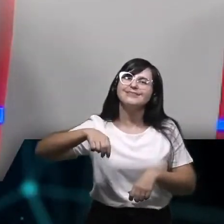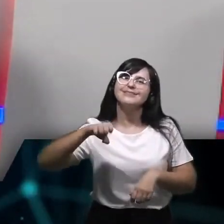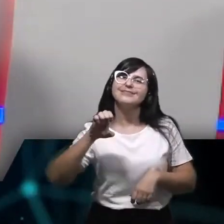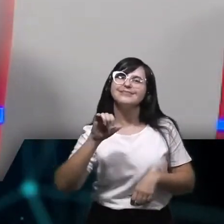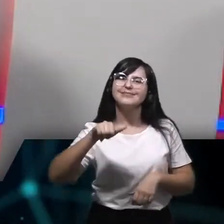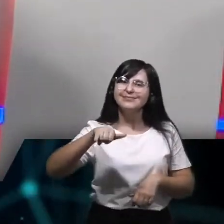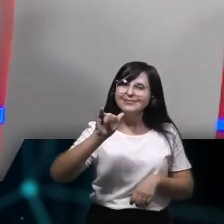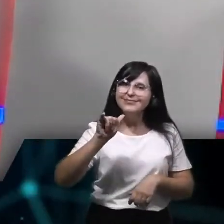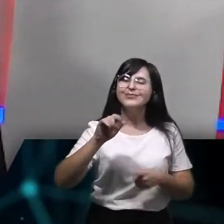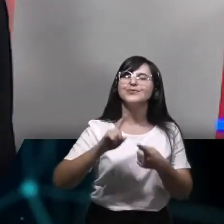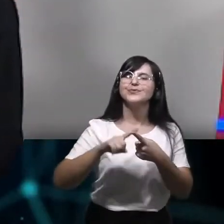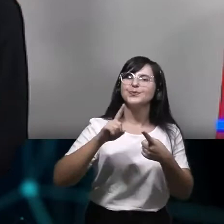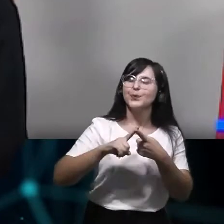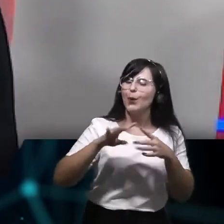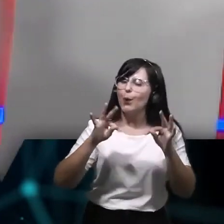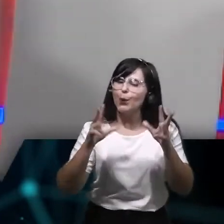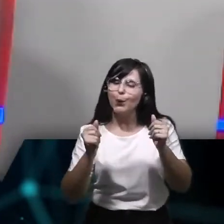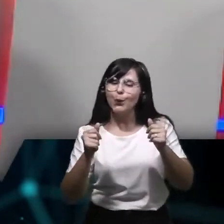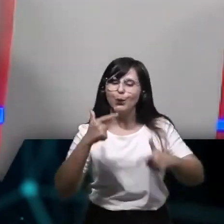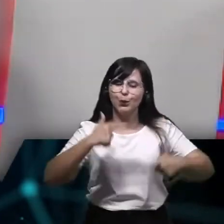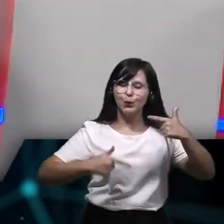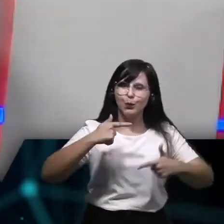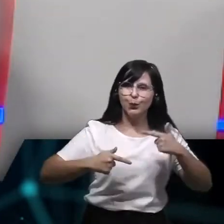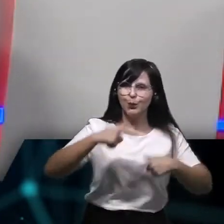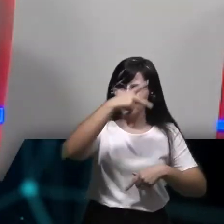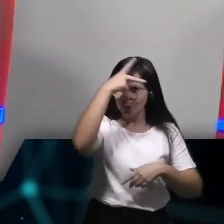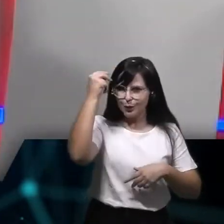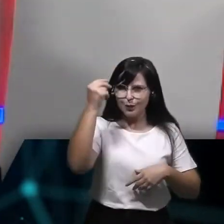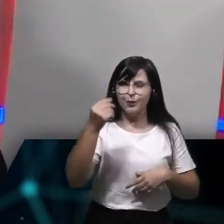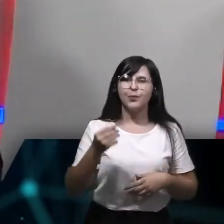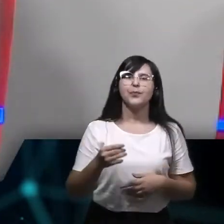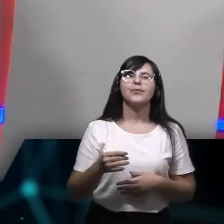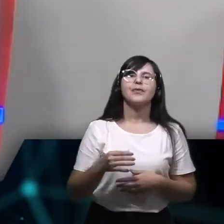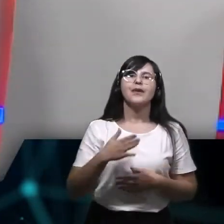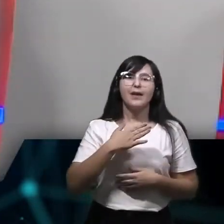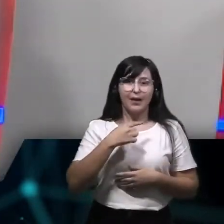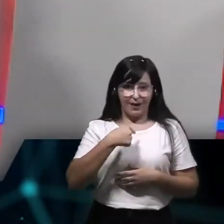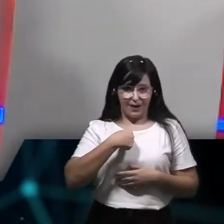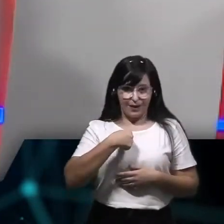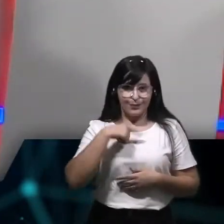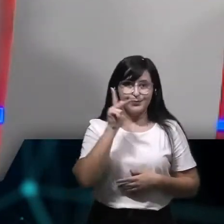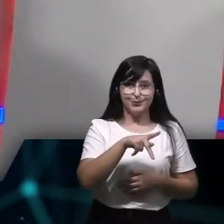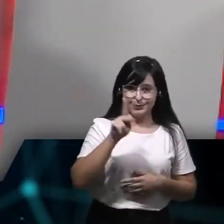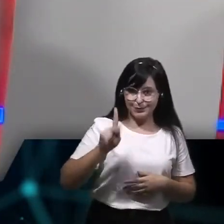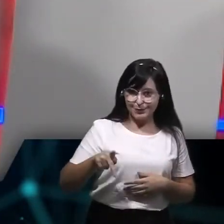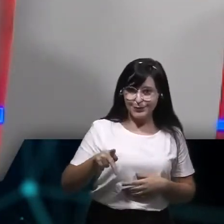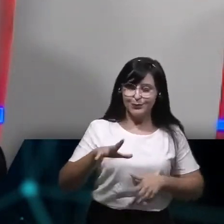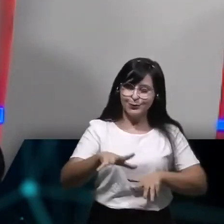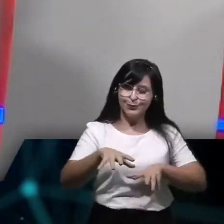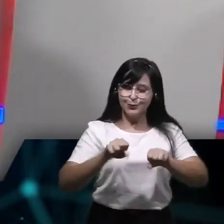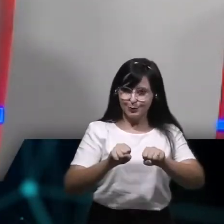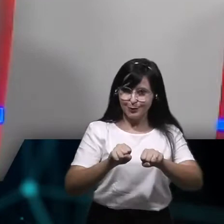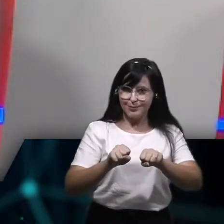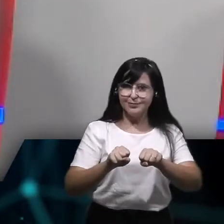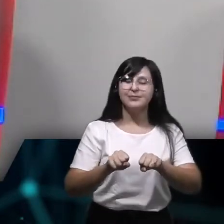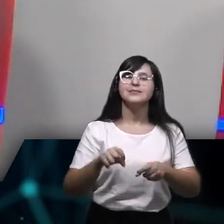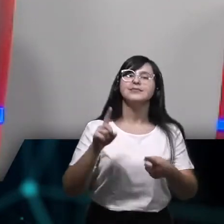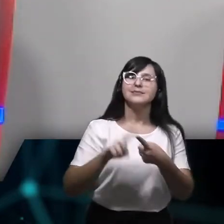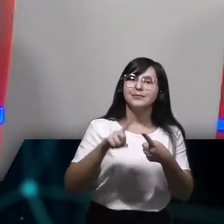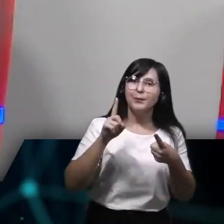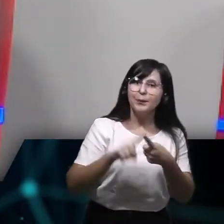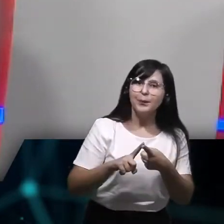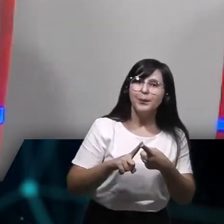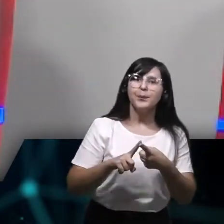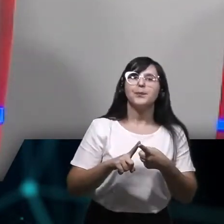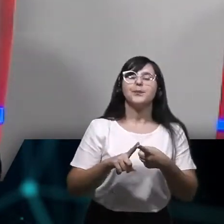meus adversários que aqui estão, certo? Meu nome é Maciel do Nascimento, sou professor formado, ok? Sou o presidente da